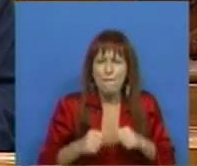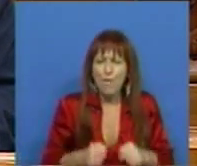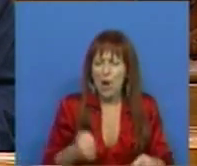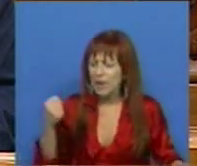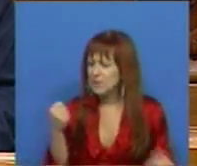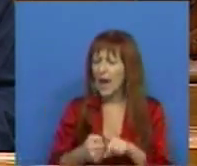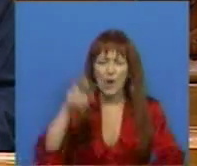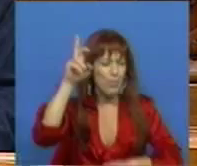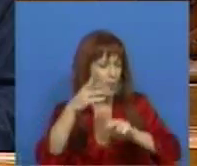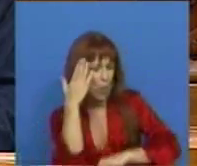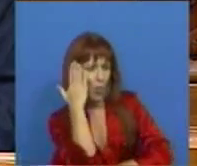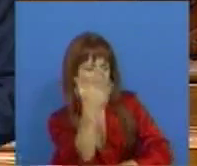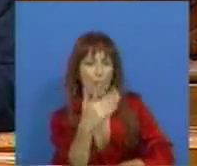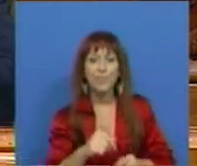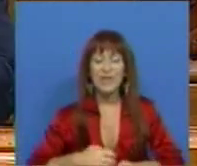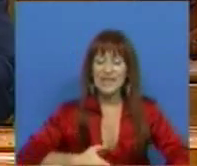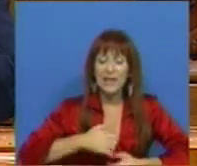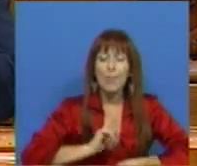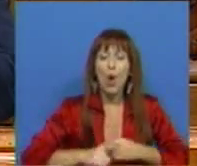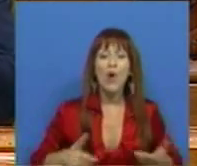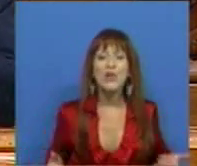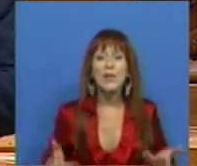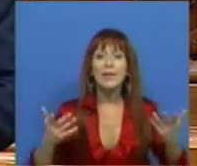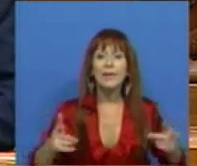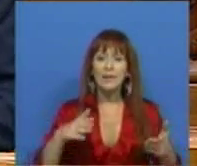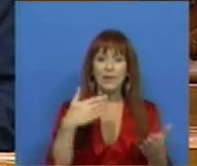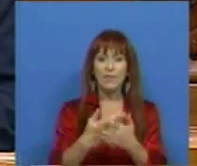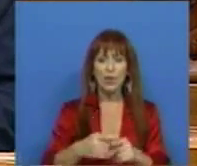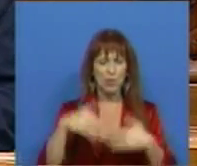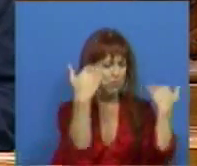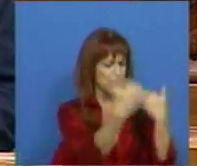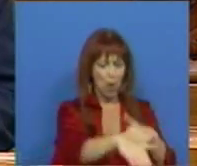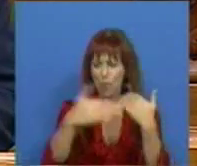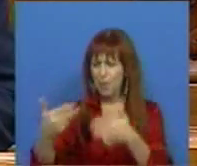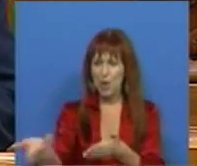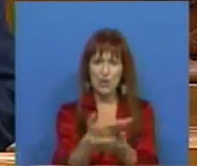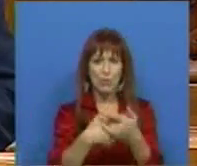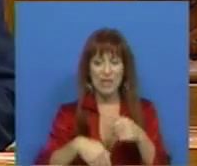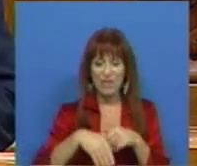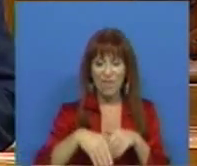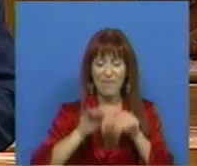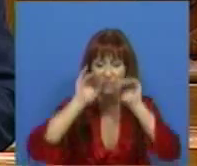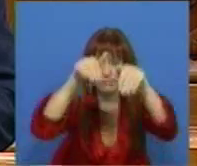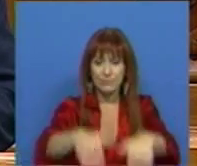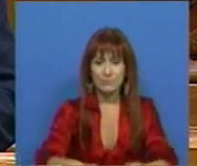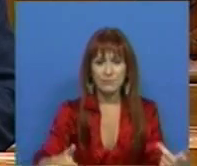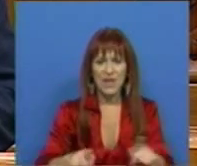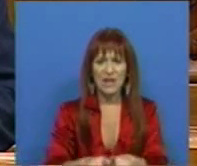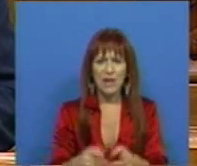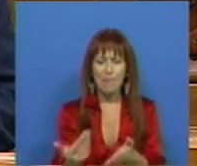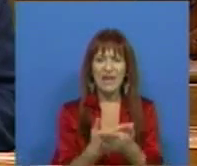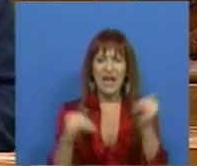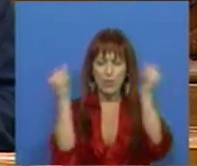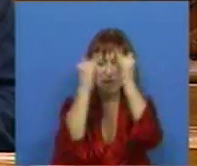ataque especulativo. Um sintoma disso é que, face aos condicionalismos de uma economia à beira da recessão e de um